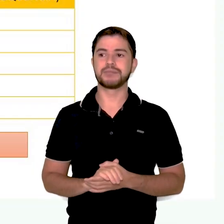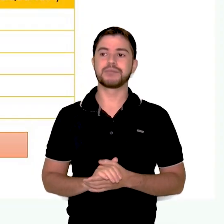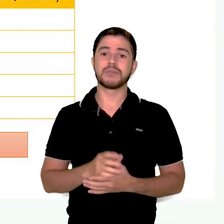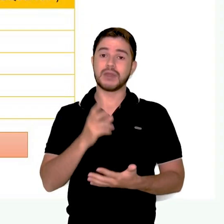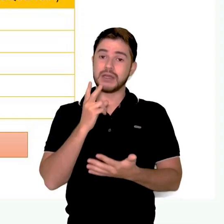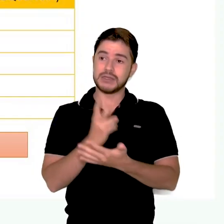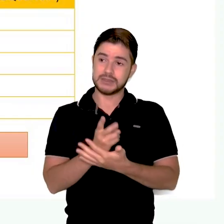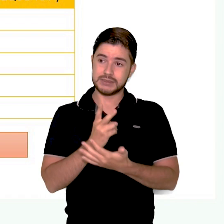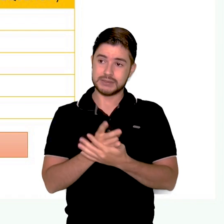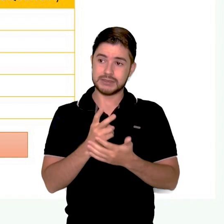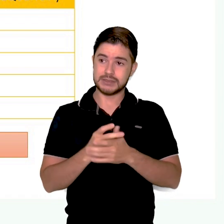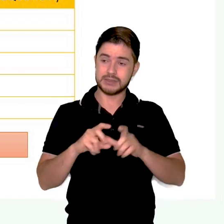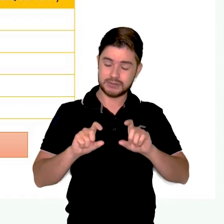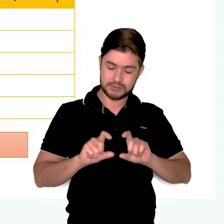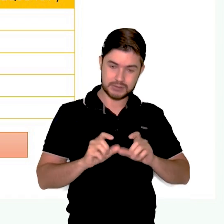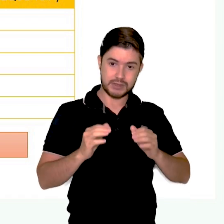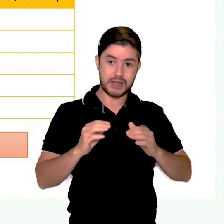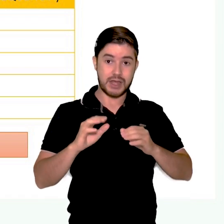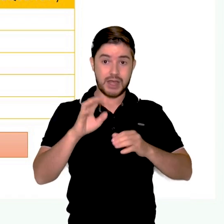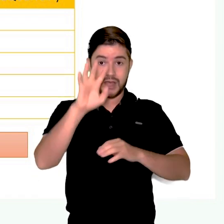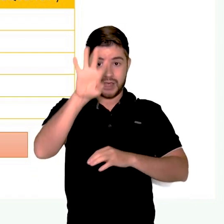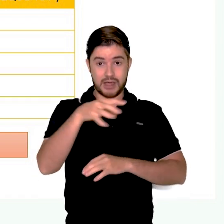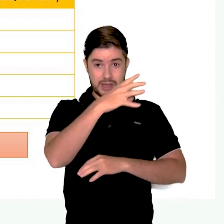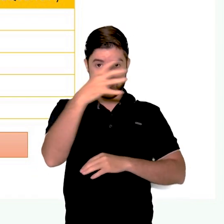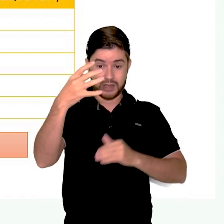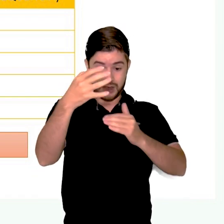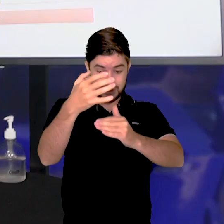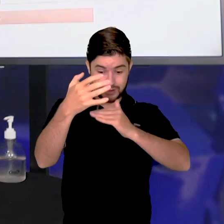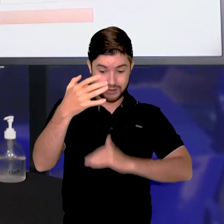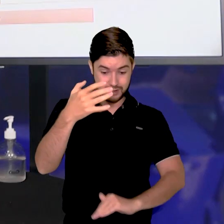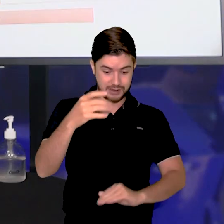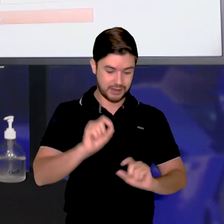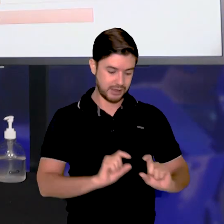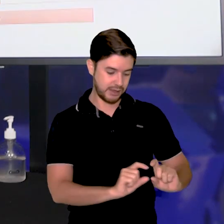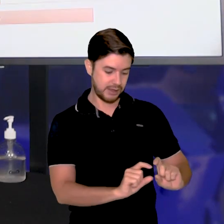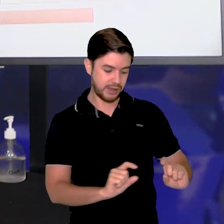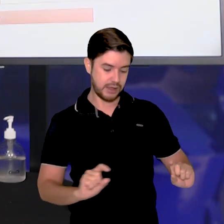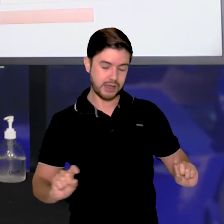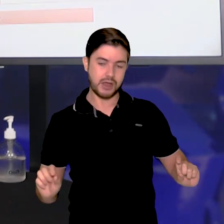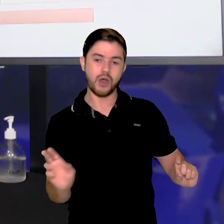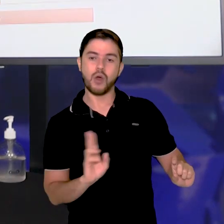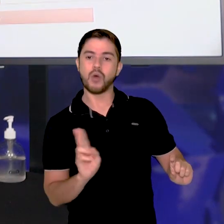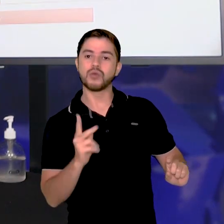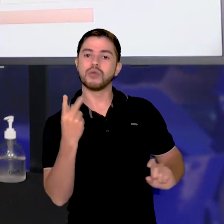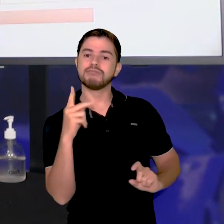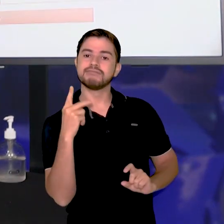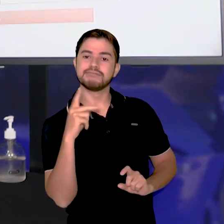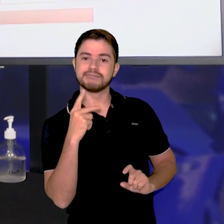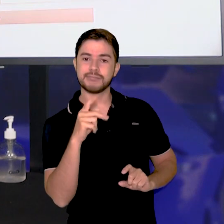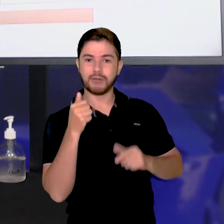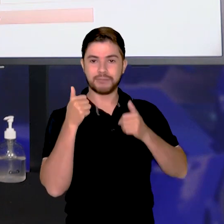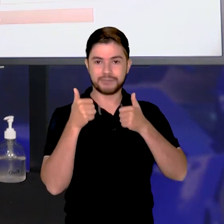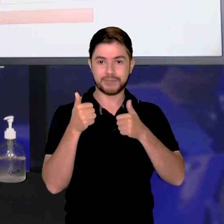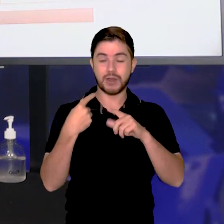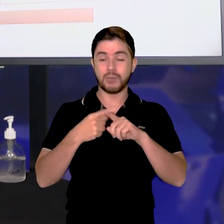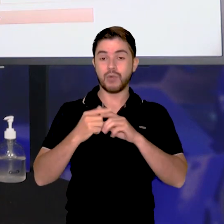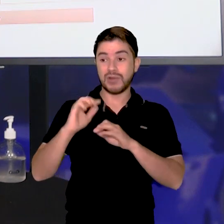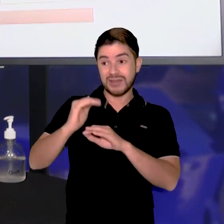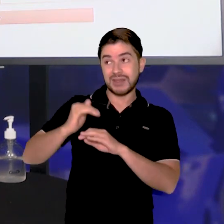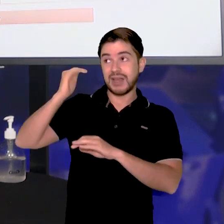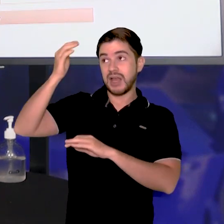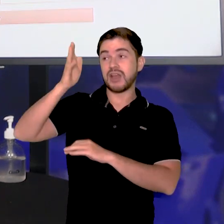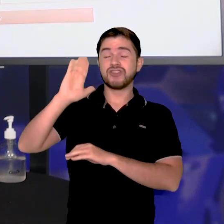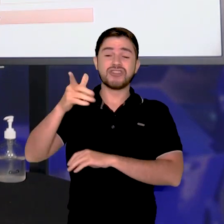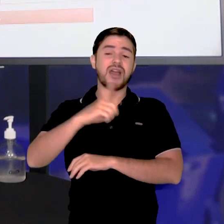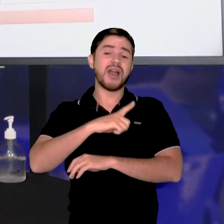a fonte a gente coloca embaixo da tabela. Por que embaixo? Porque em cima a gente já coloca o título, não é isso? Se em cima já está o título, para não